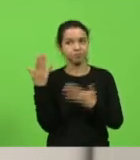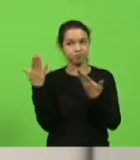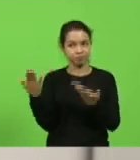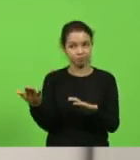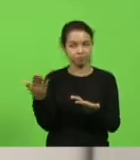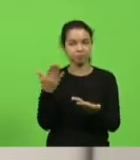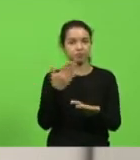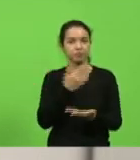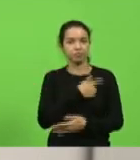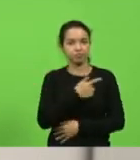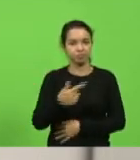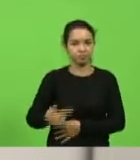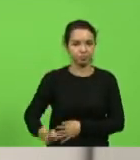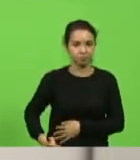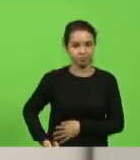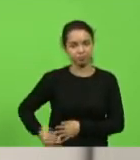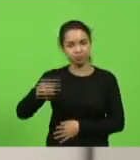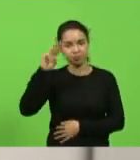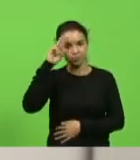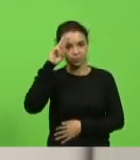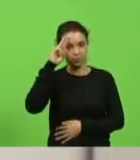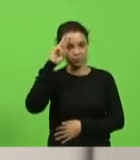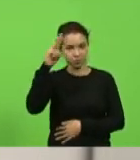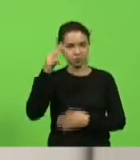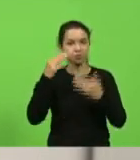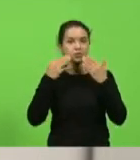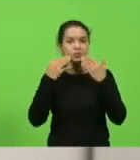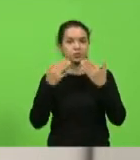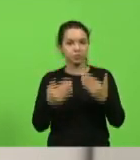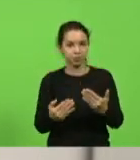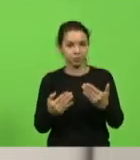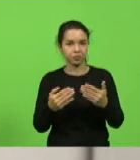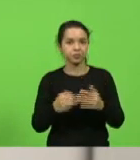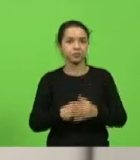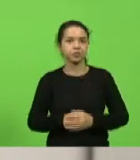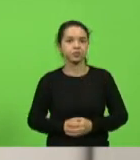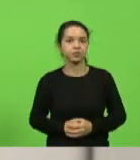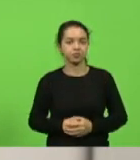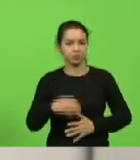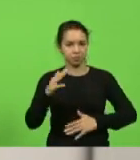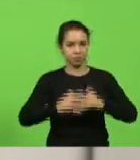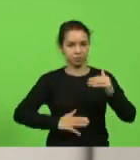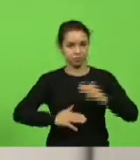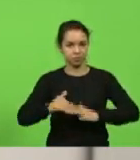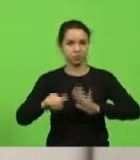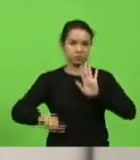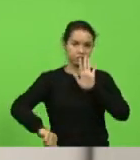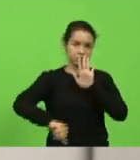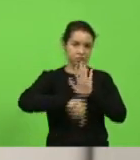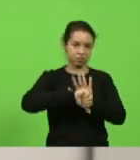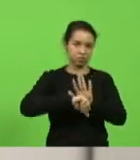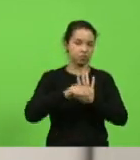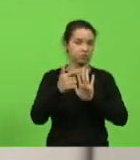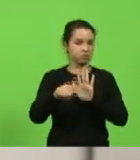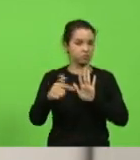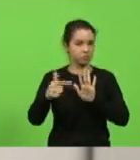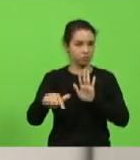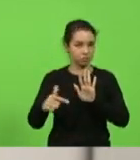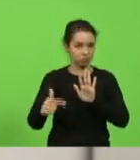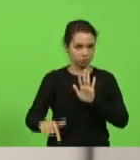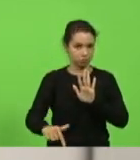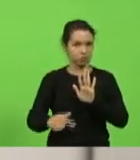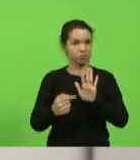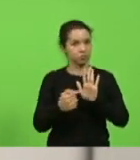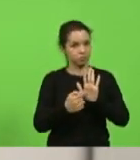governador Carlos Moisés, apontou-se não haver indícios da prática de crime por ele. Esse